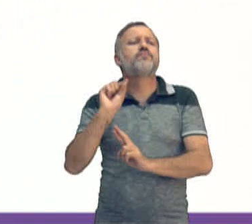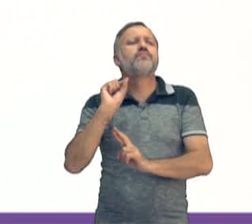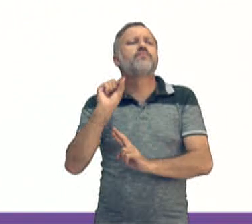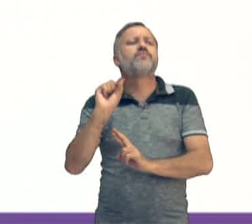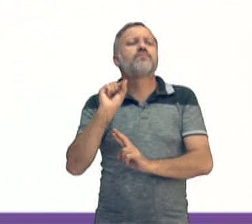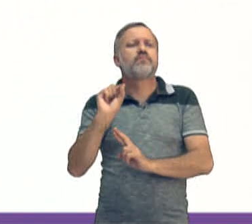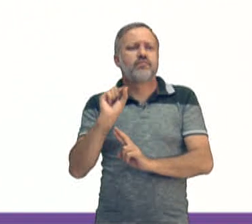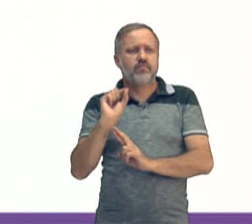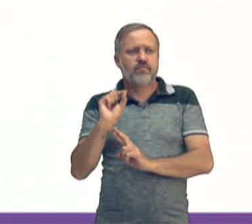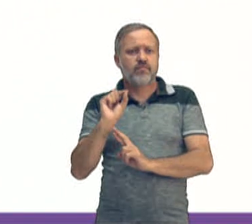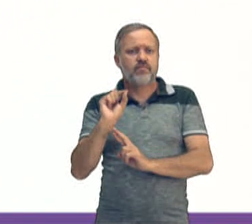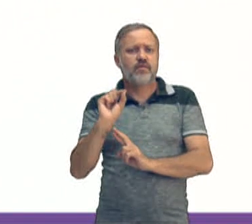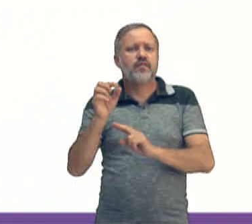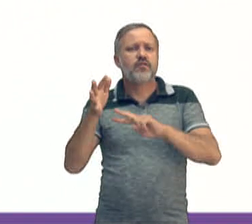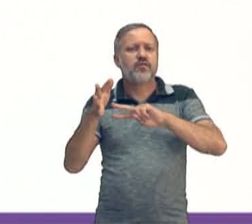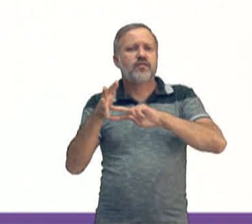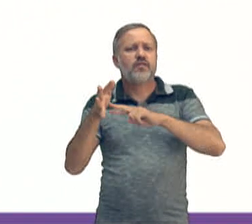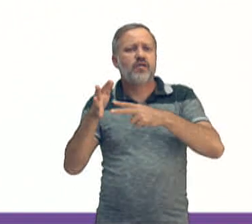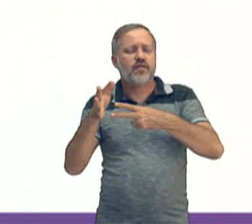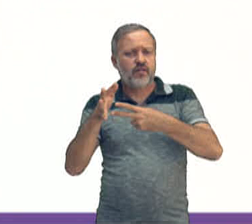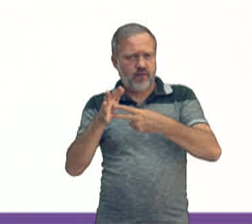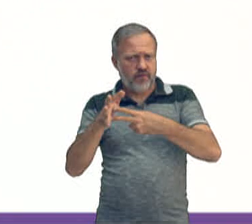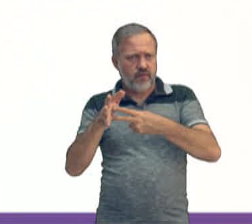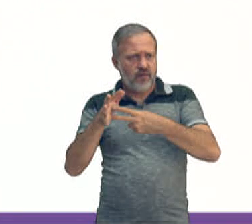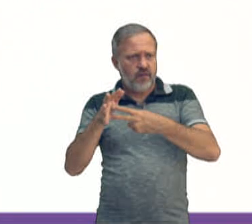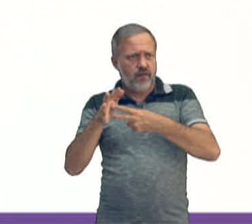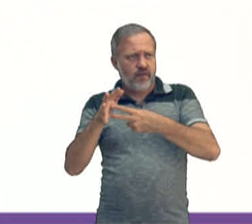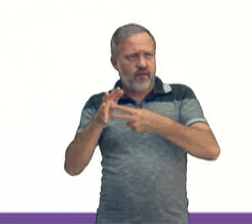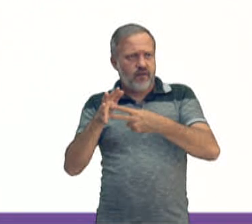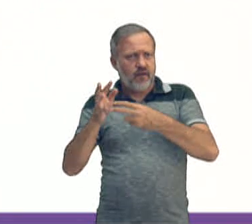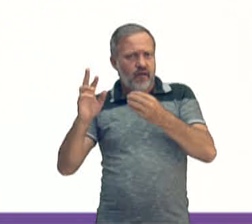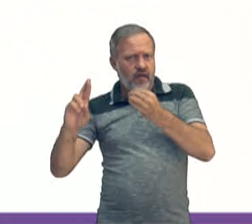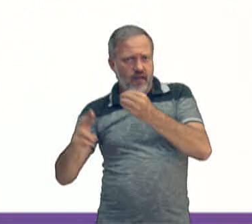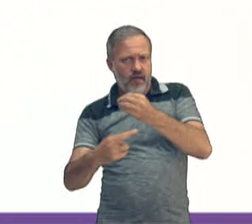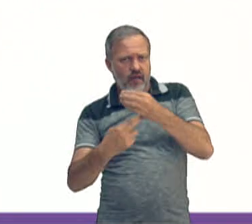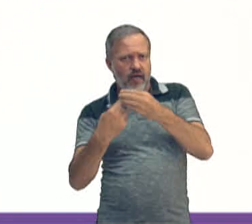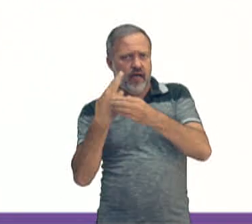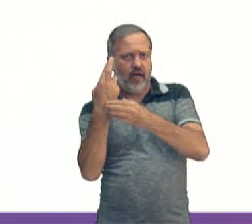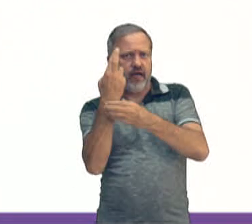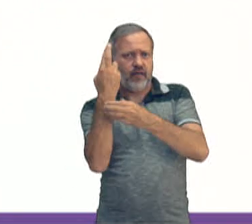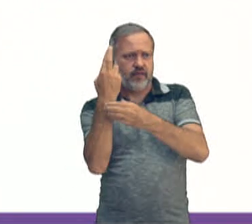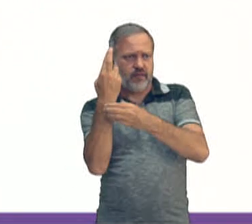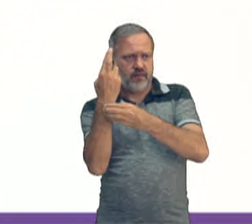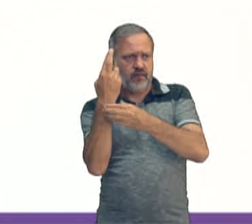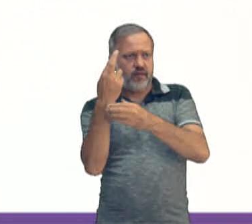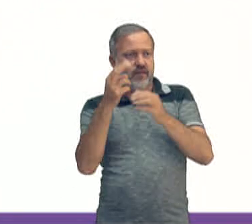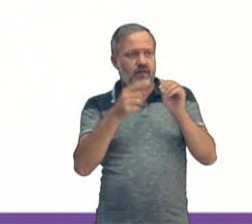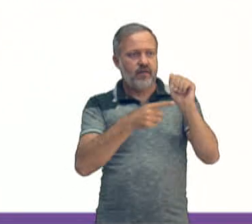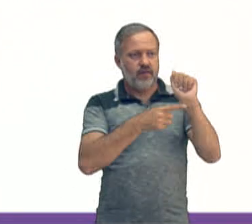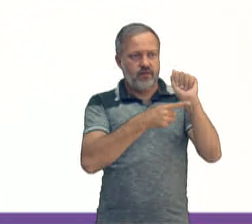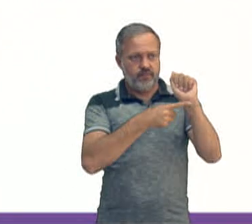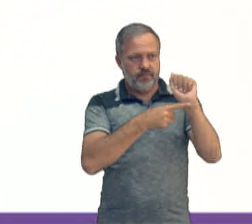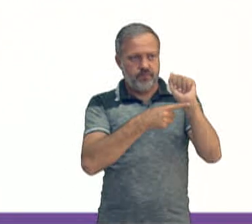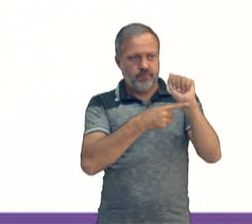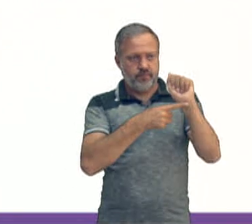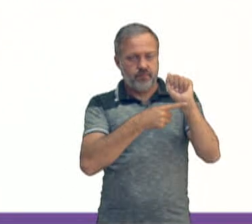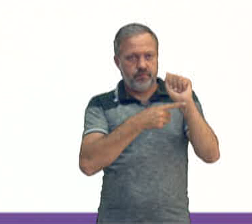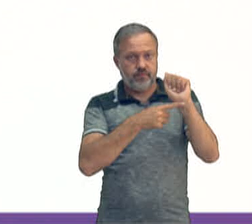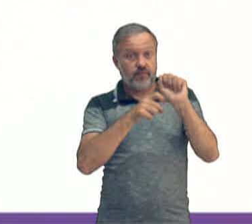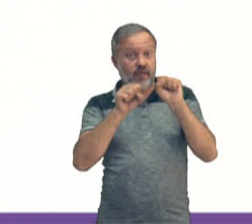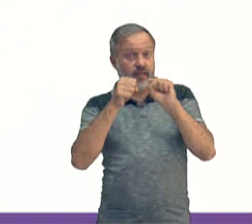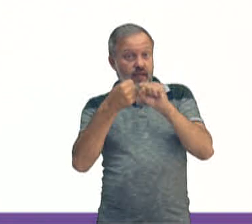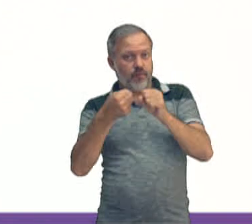de renascimentos. Ela nos lembra da lei perpétua. Letra A, quebrou,